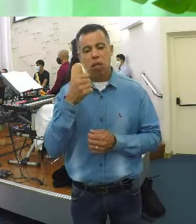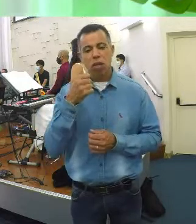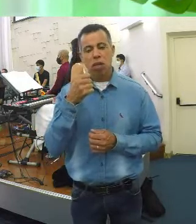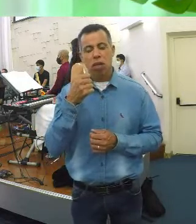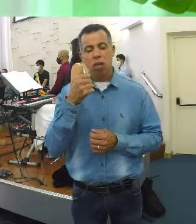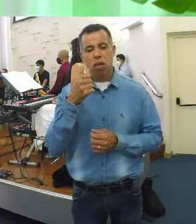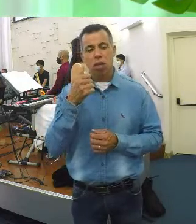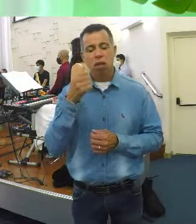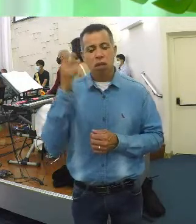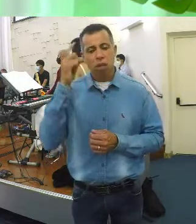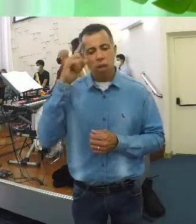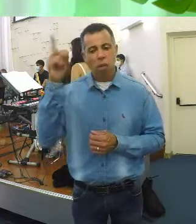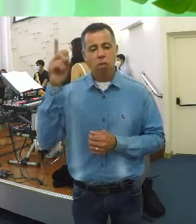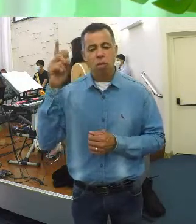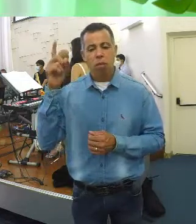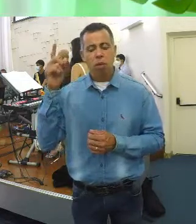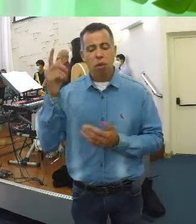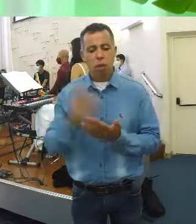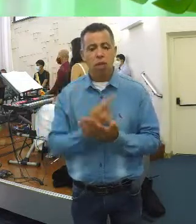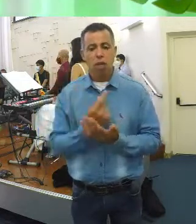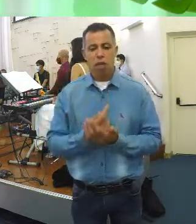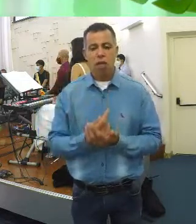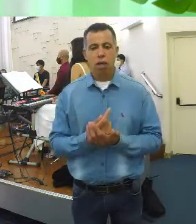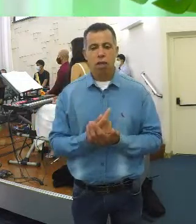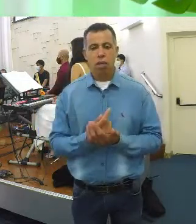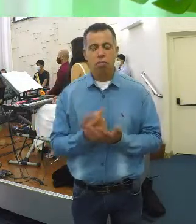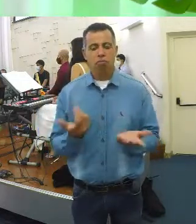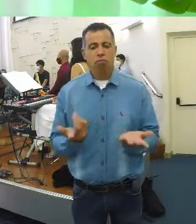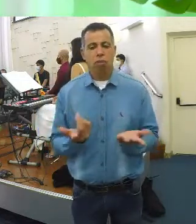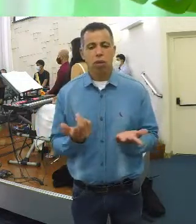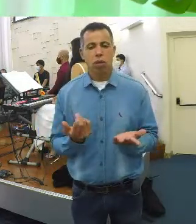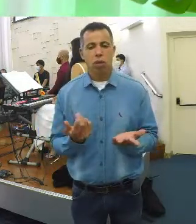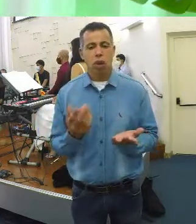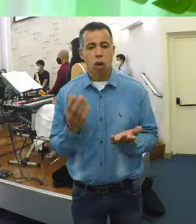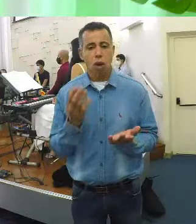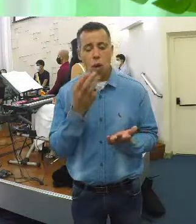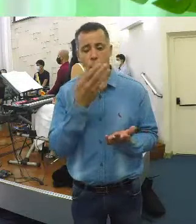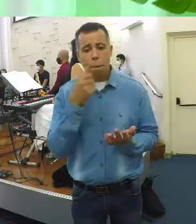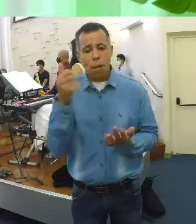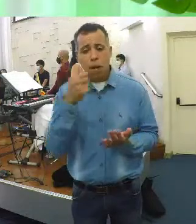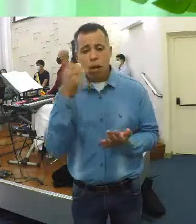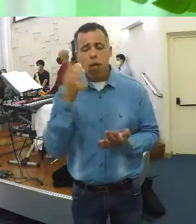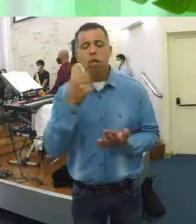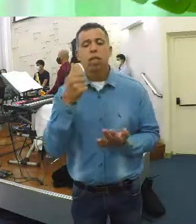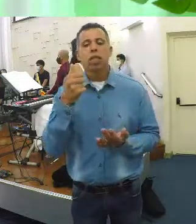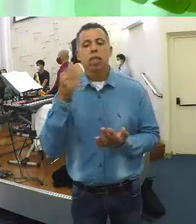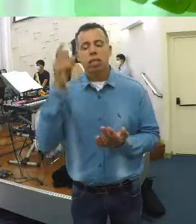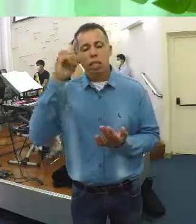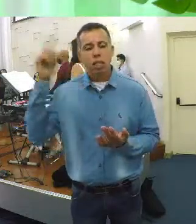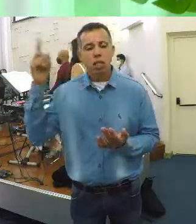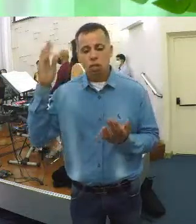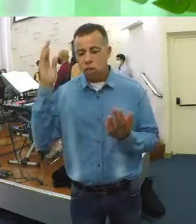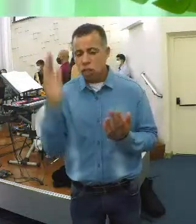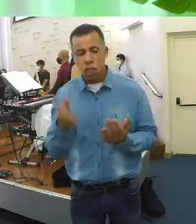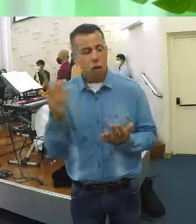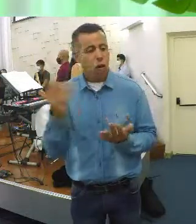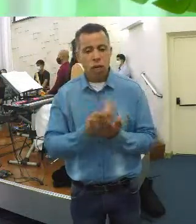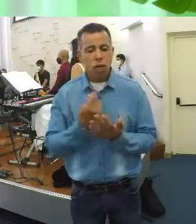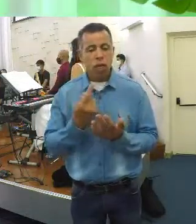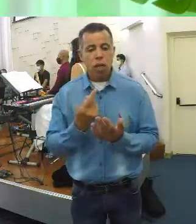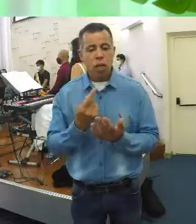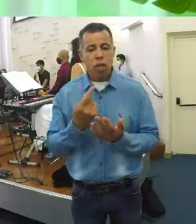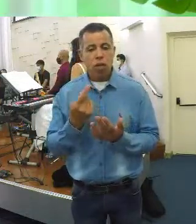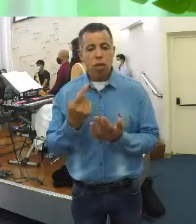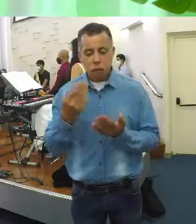não é cristianismo isso, porque o melhor de Deus já veio, que é Jesus. Irmãos, não tem nada melhor do que Jesus mais para vir. Se você